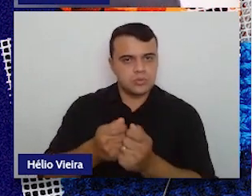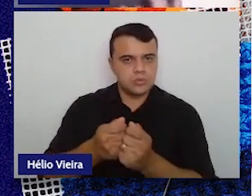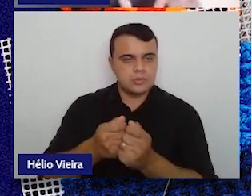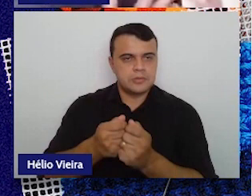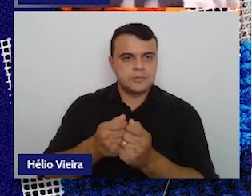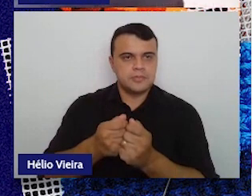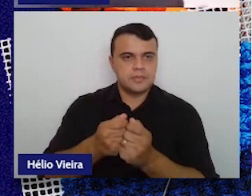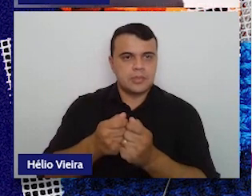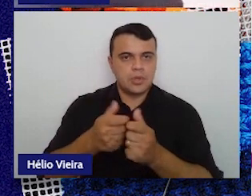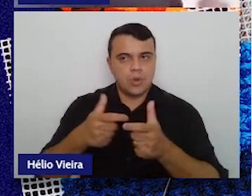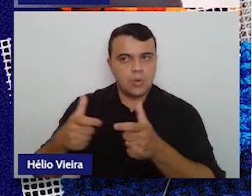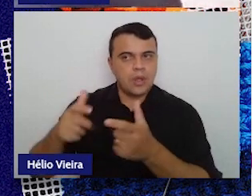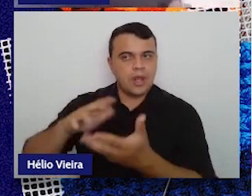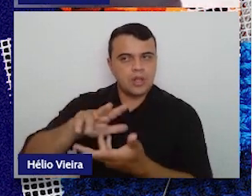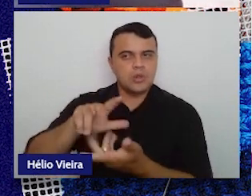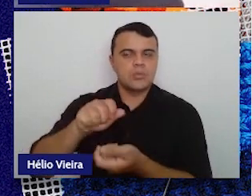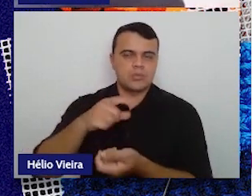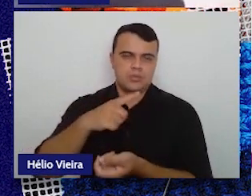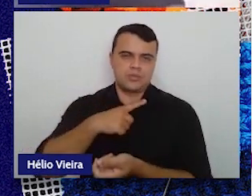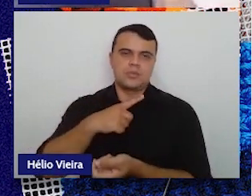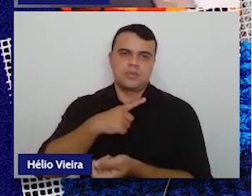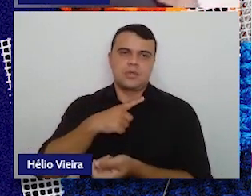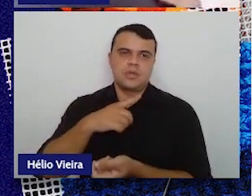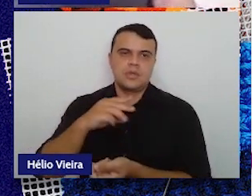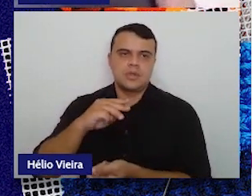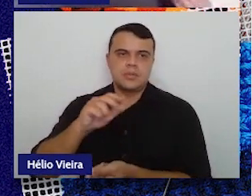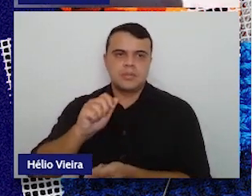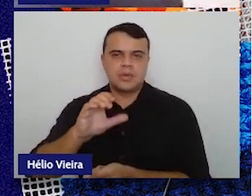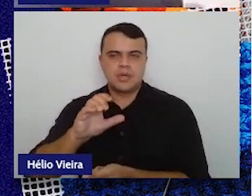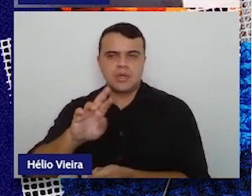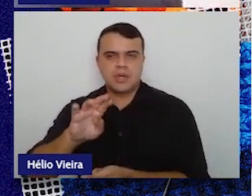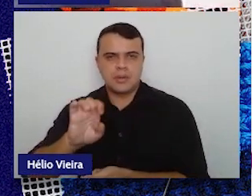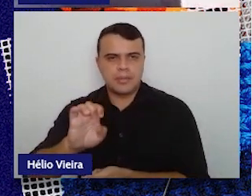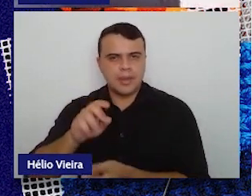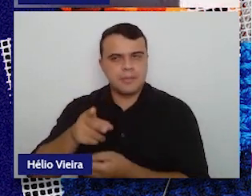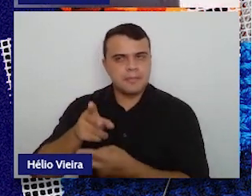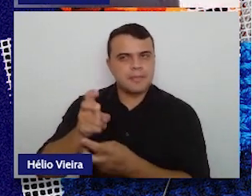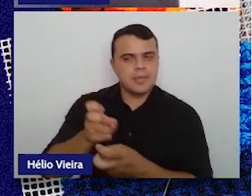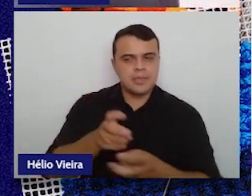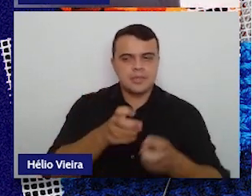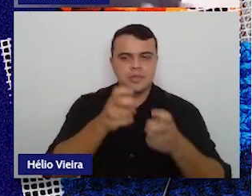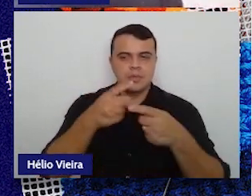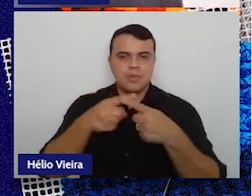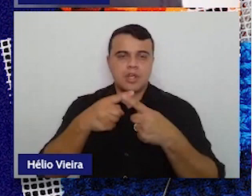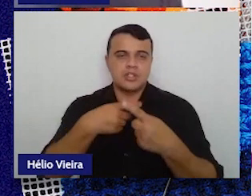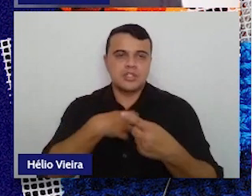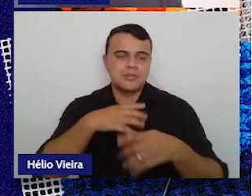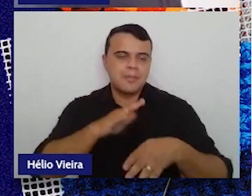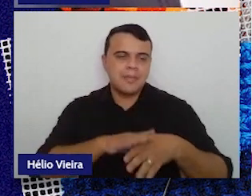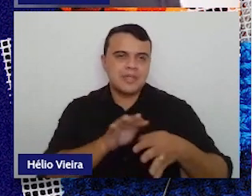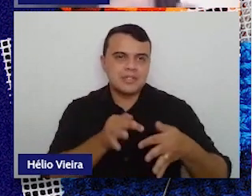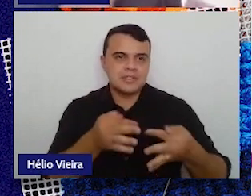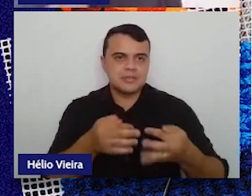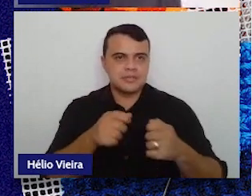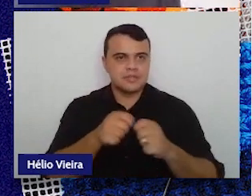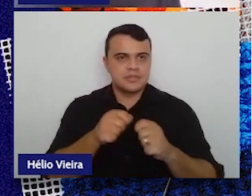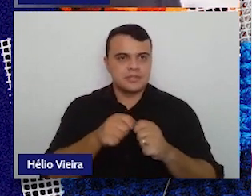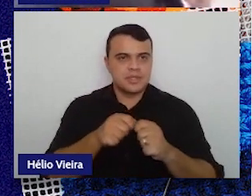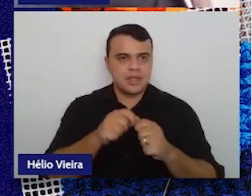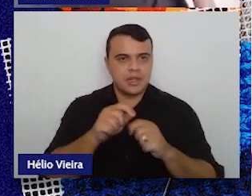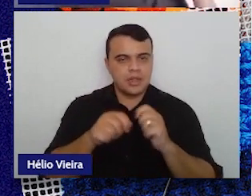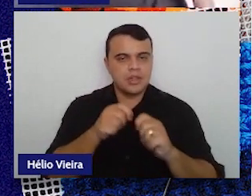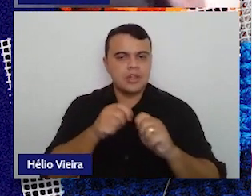em todas as localidades do mundo, existe alguma forma de macramê, é percebido porque é uma das maneiras mais simples de se trabalhar, que é dar